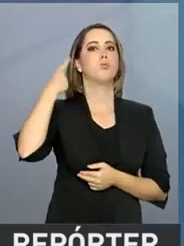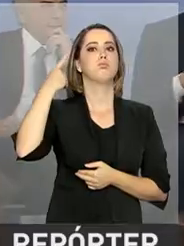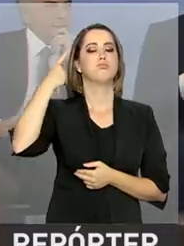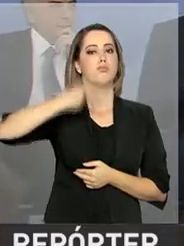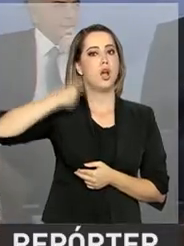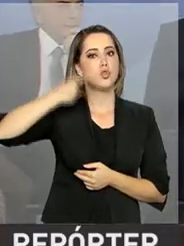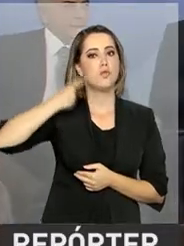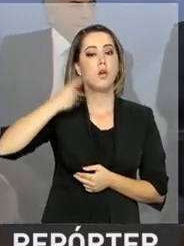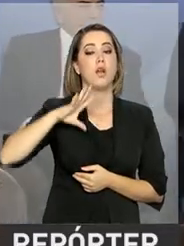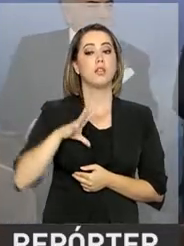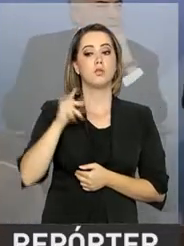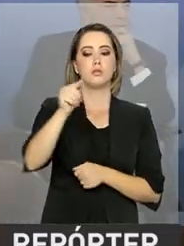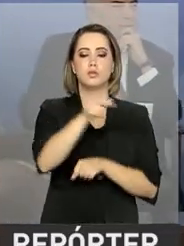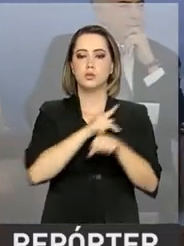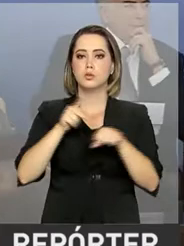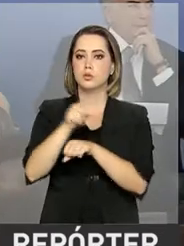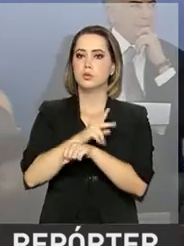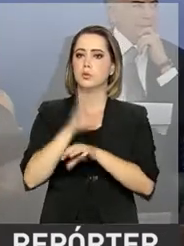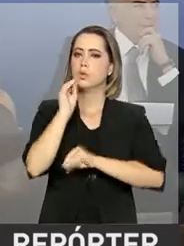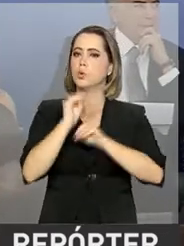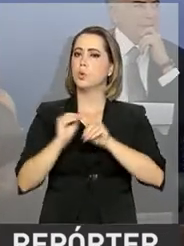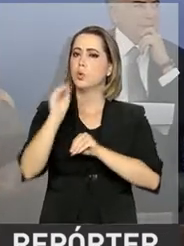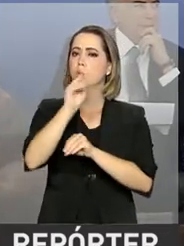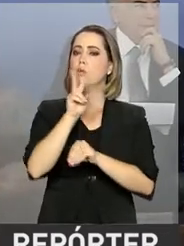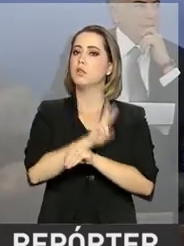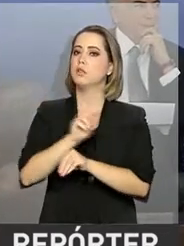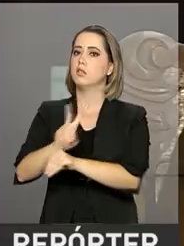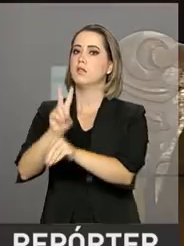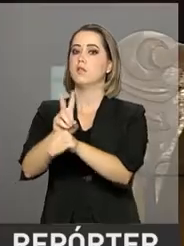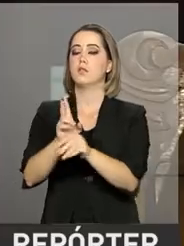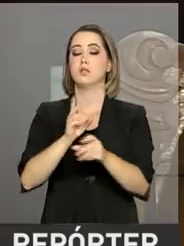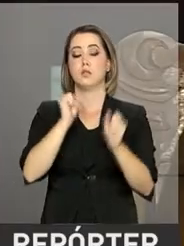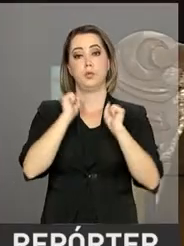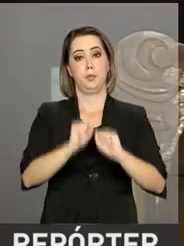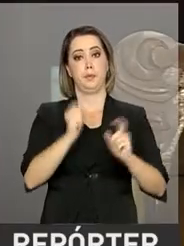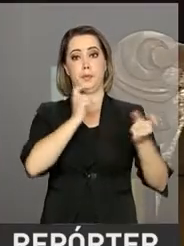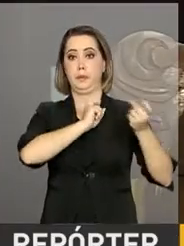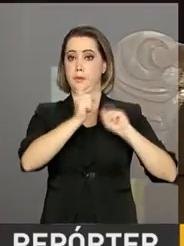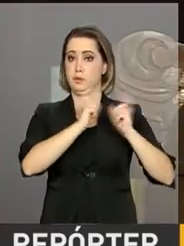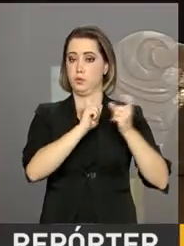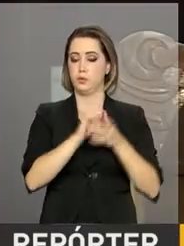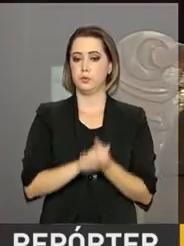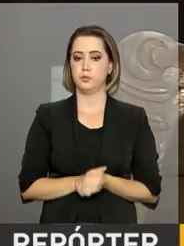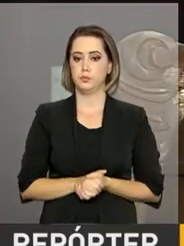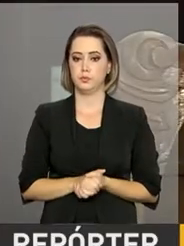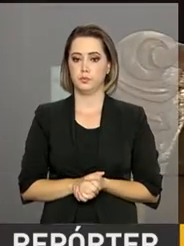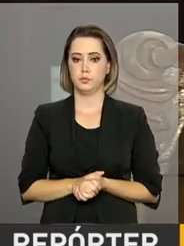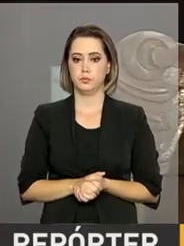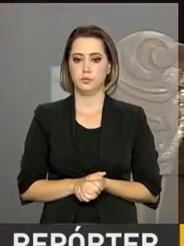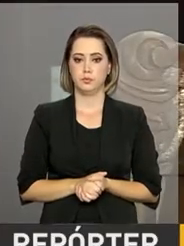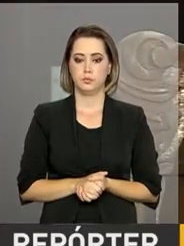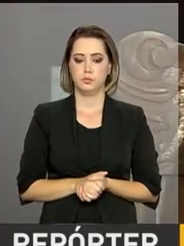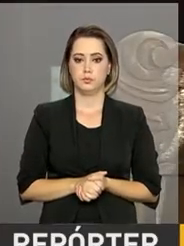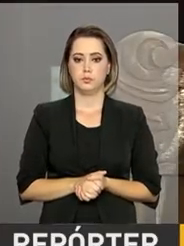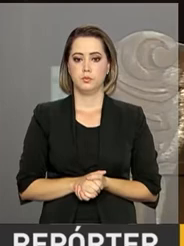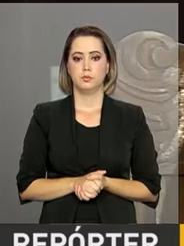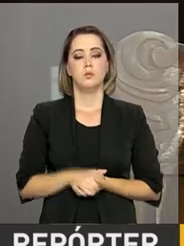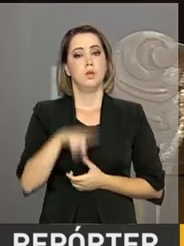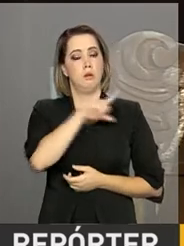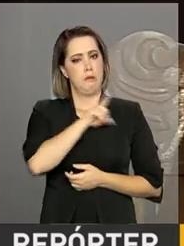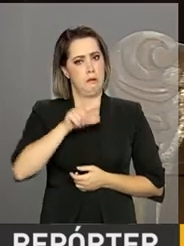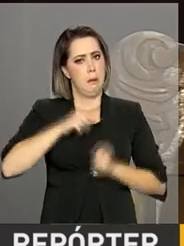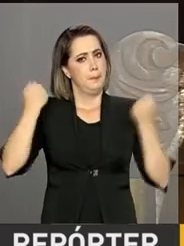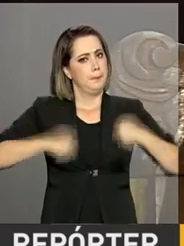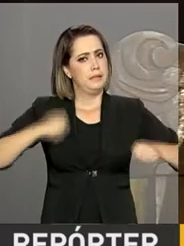país, que cuidam da defesa jurídica do Poder Executivo. Exige, por óbvio, muito tempo, né? E um